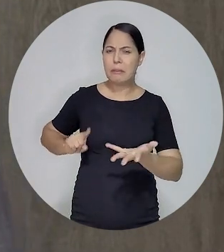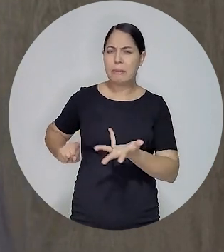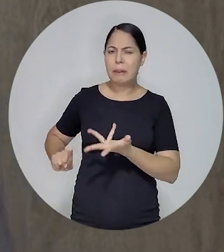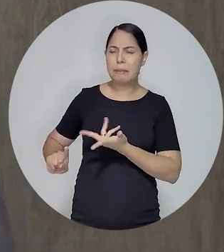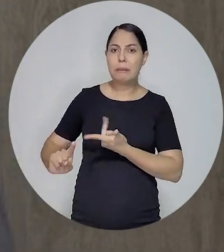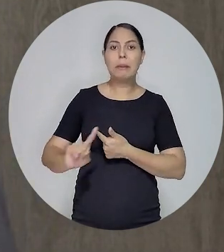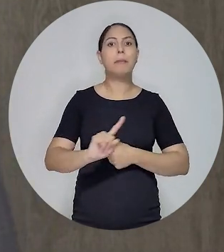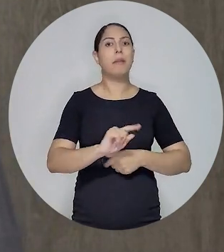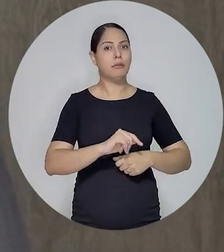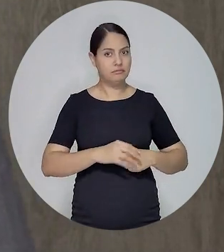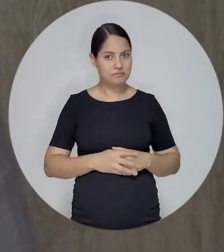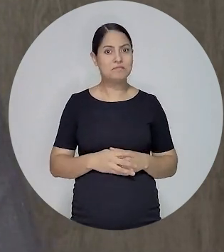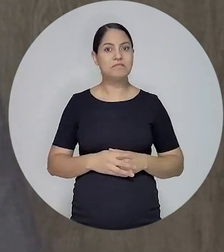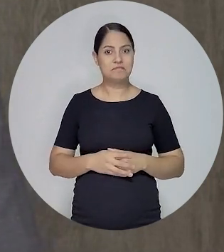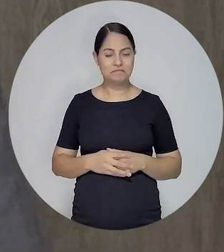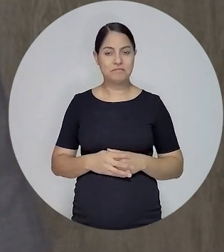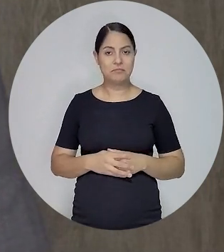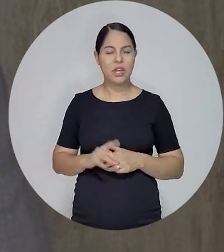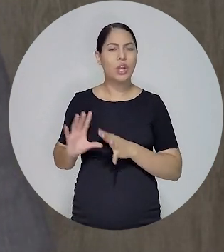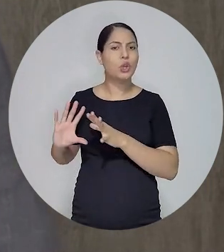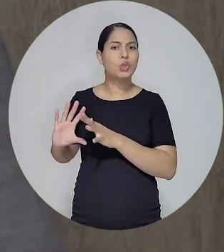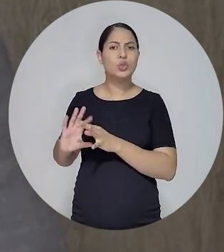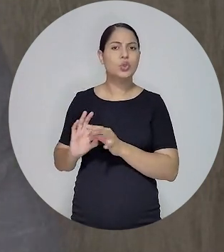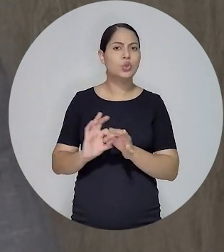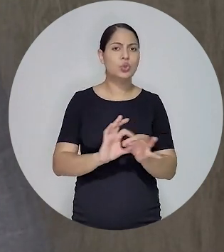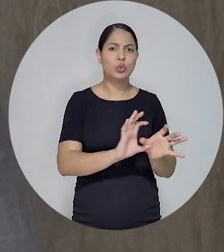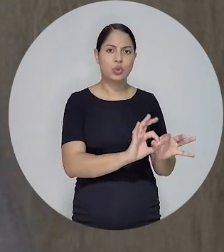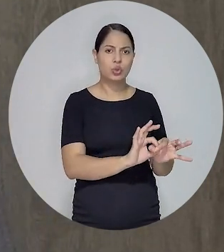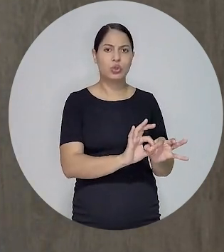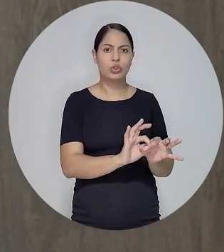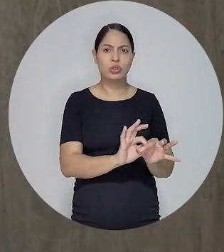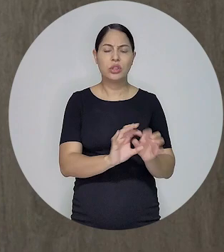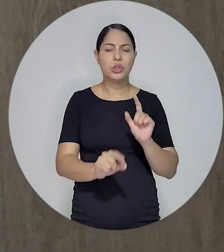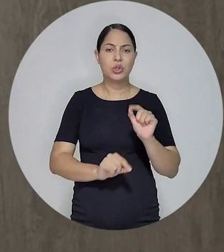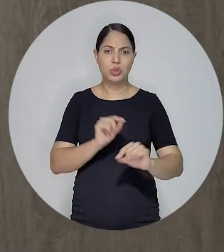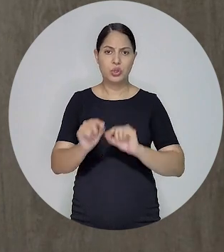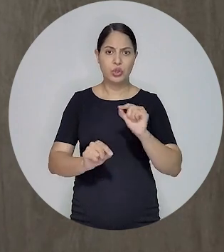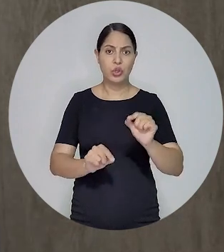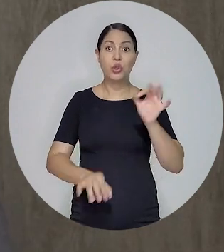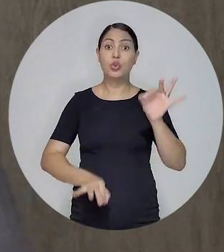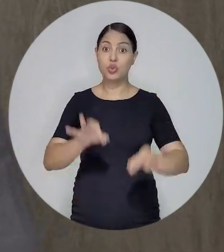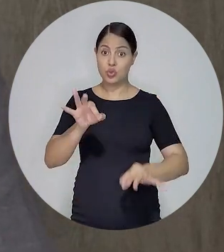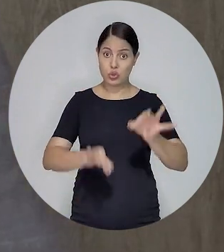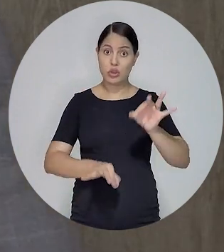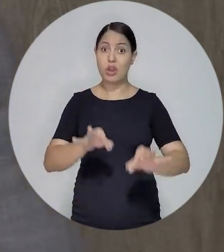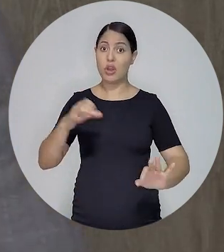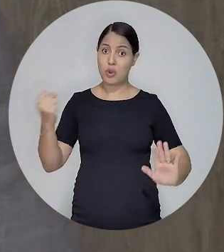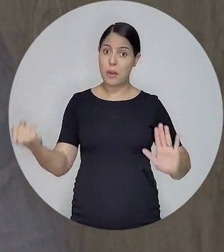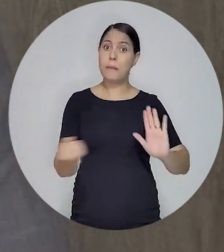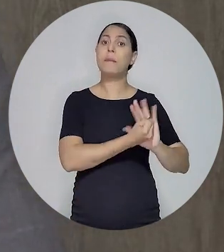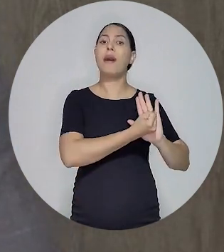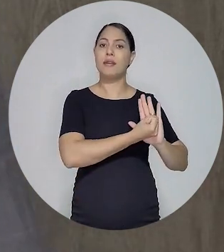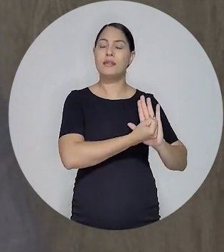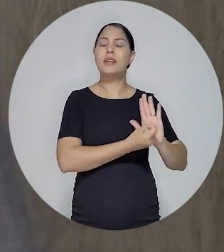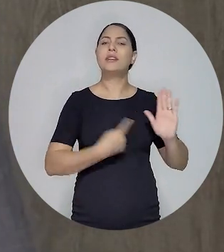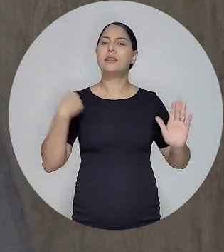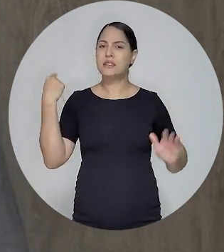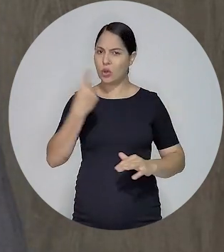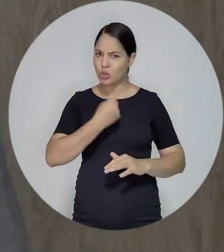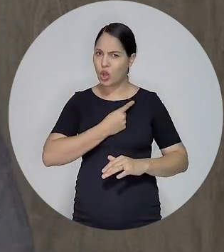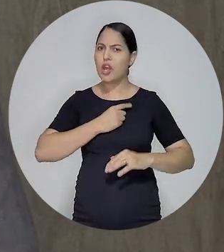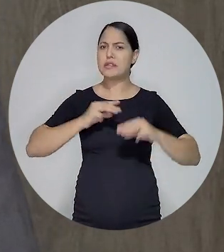venham a suprir essas necessidades. Em referência ao marketing jurídico,